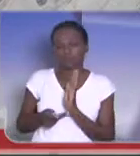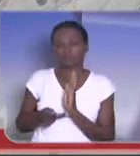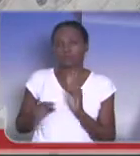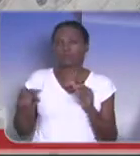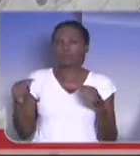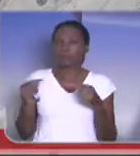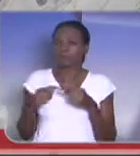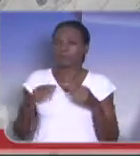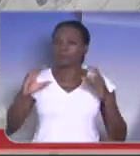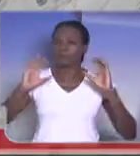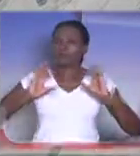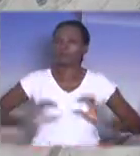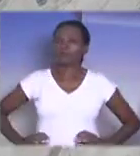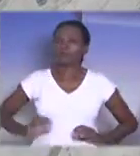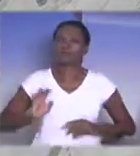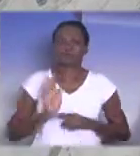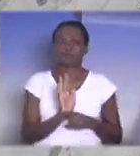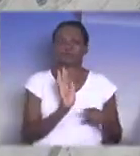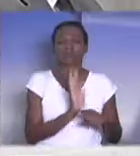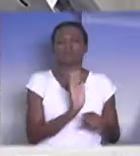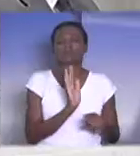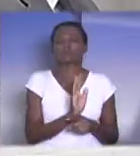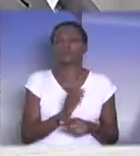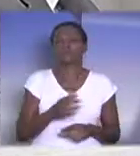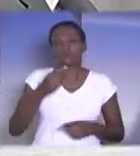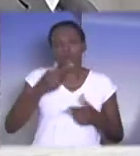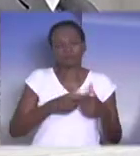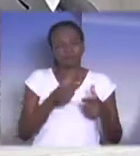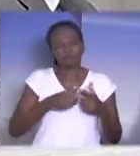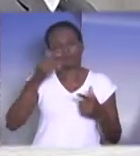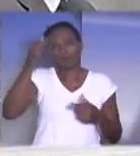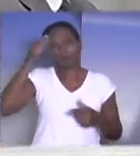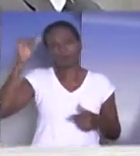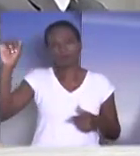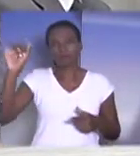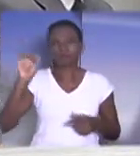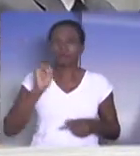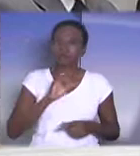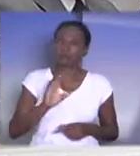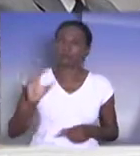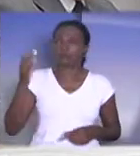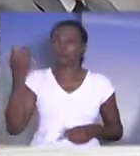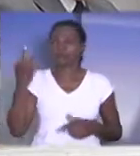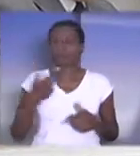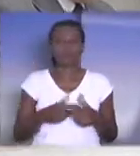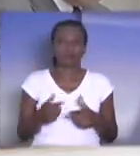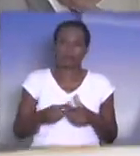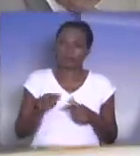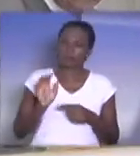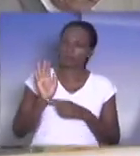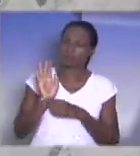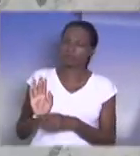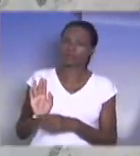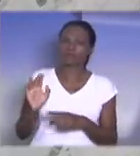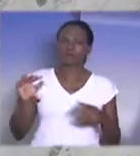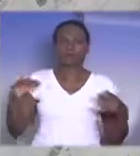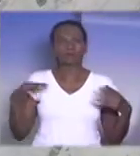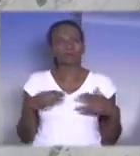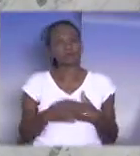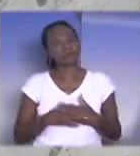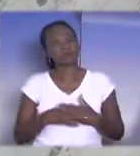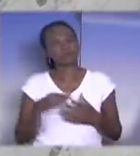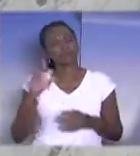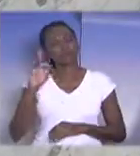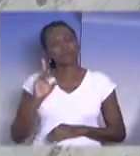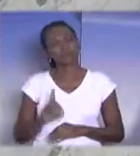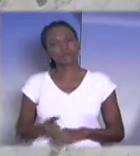do cidadão, para que evite problemas, mas caso havendo os problemas, também o cidadão estar amparado nos seus direitos.